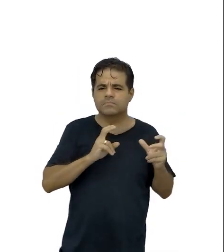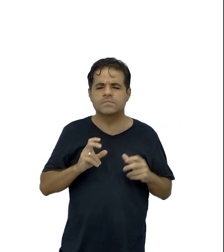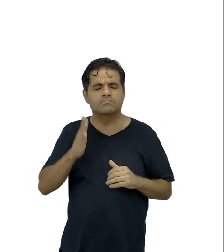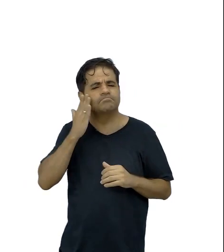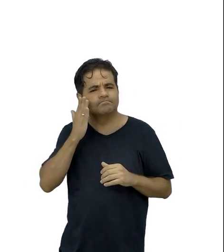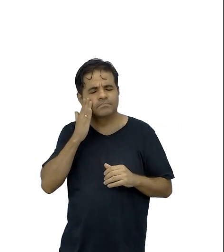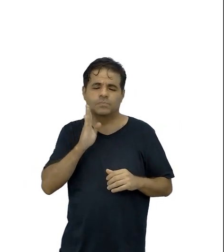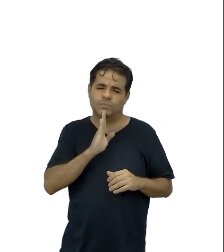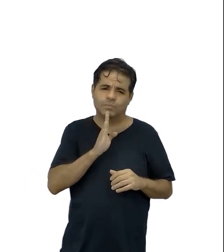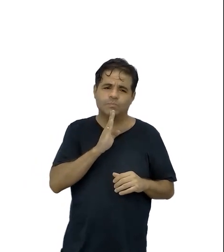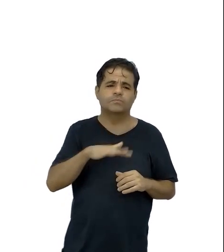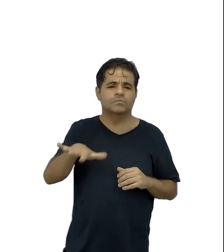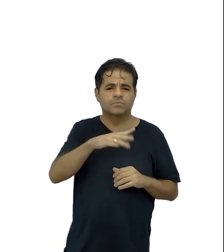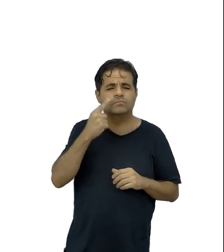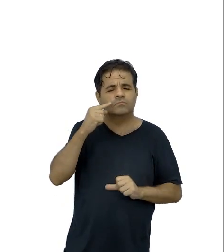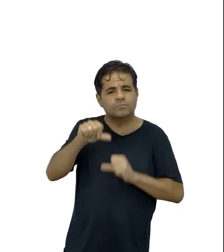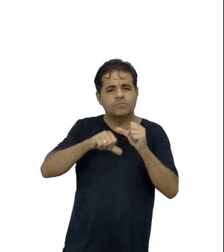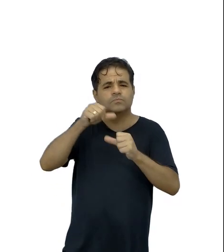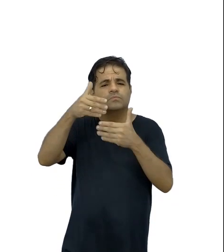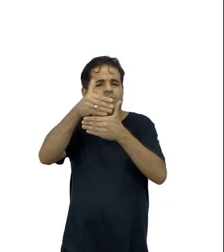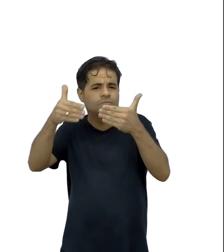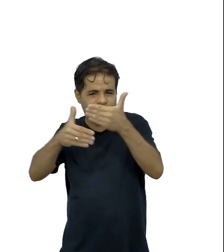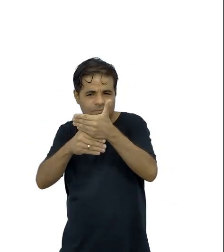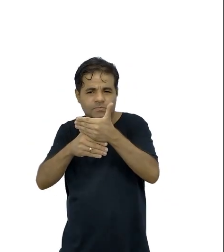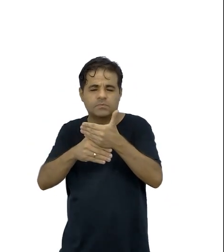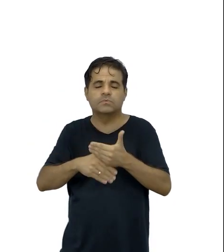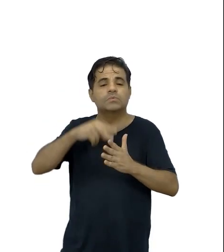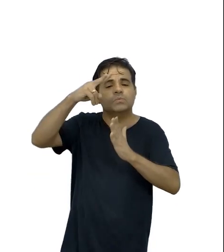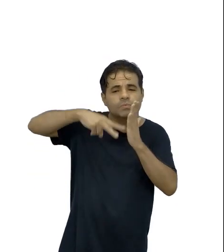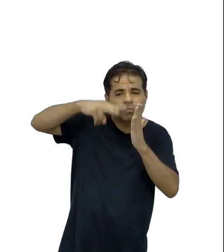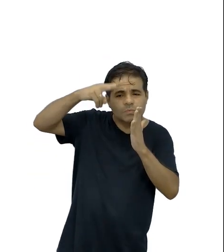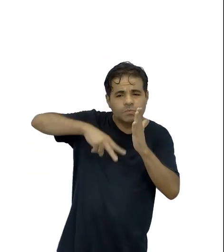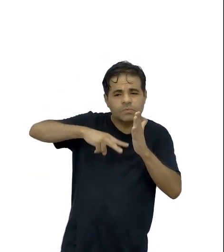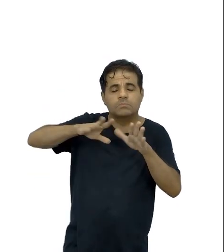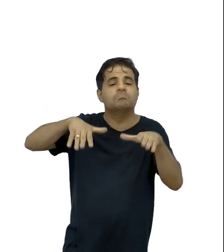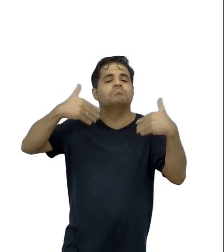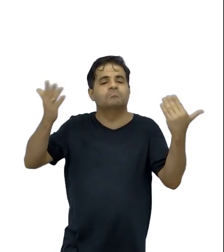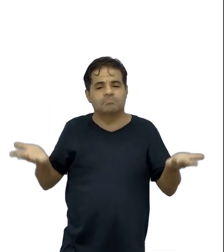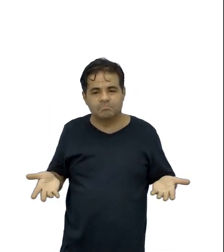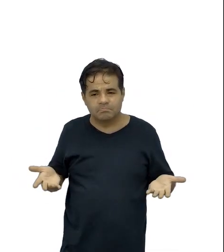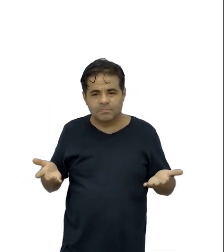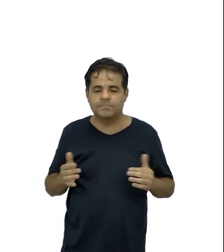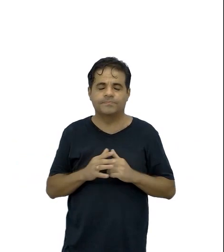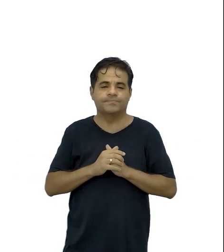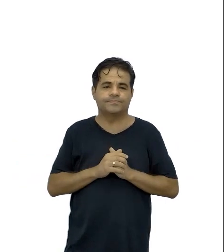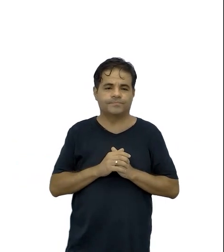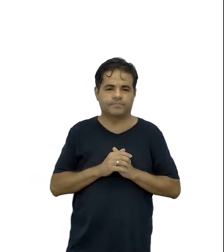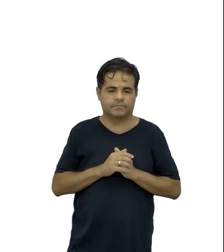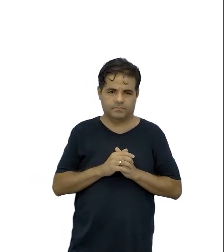concepções, vamos mudar aqui o slide, algumas concepções de leitura, então.